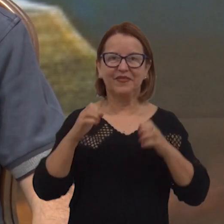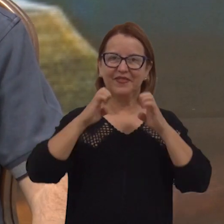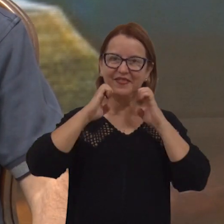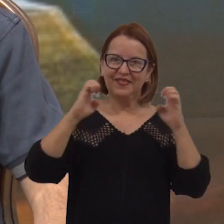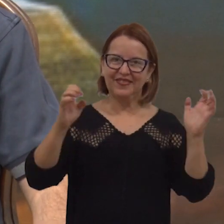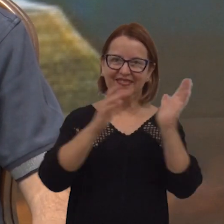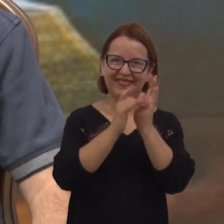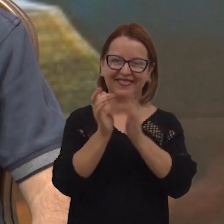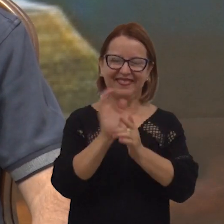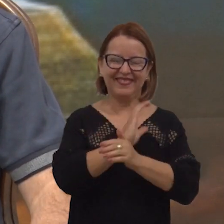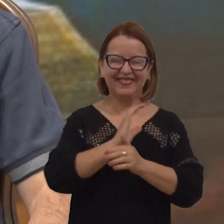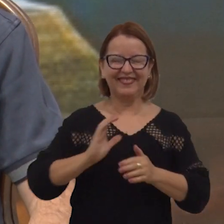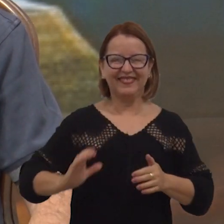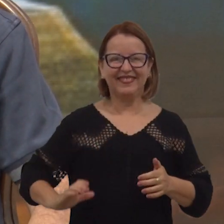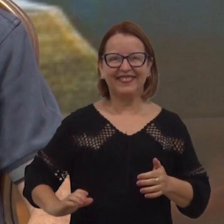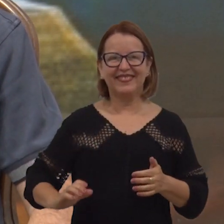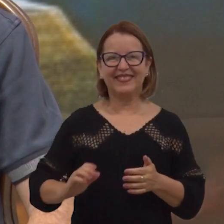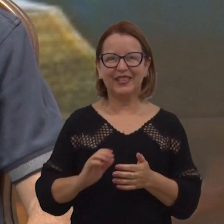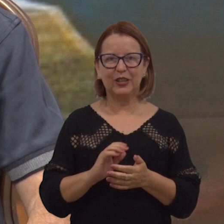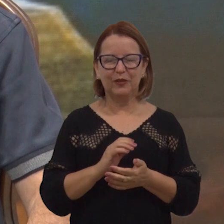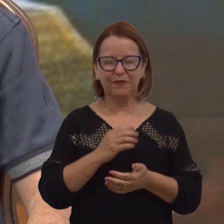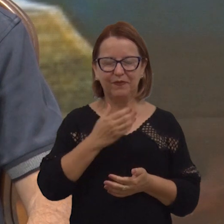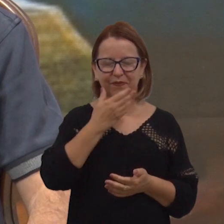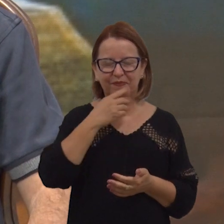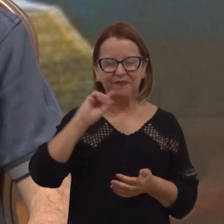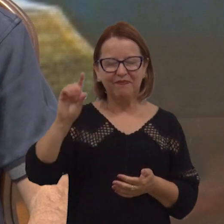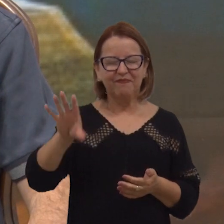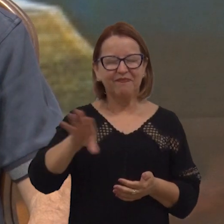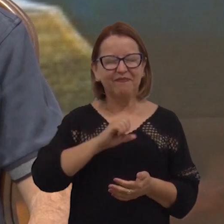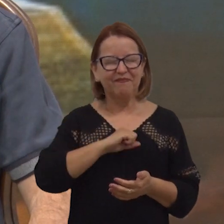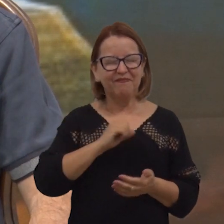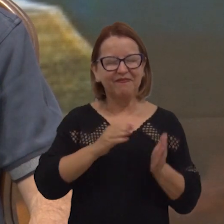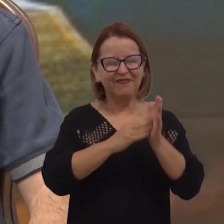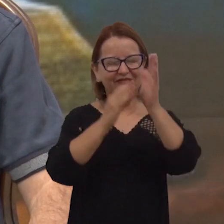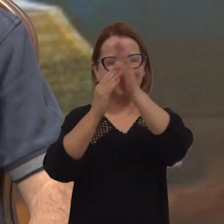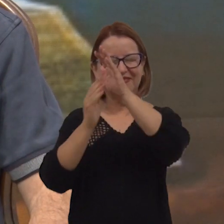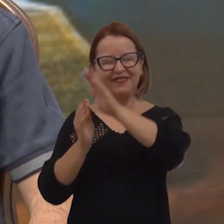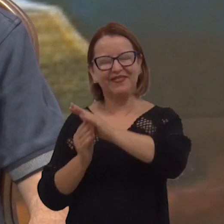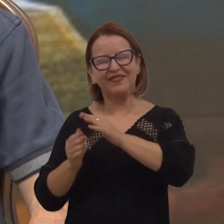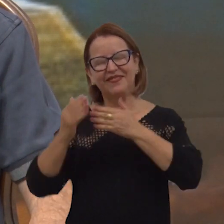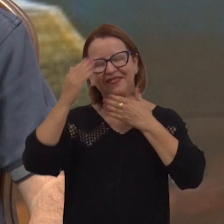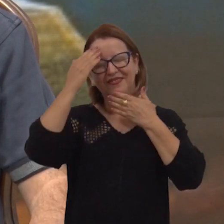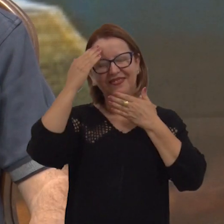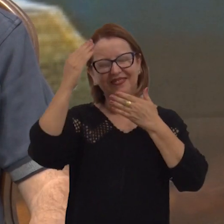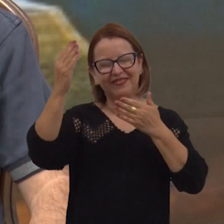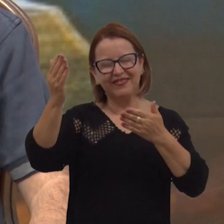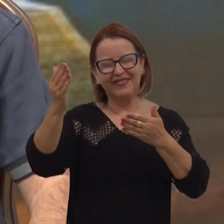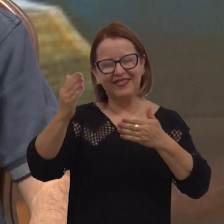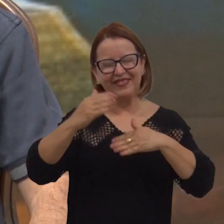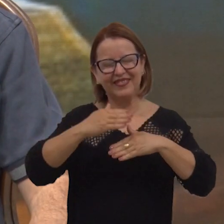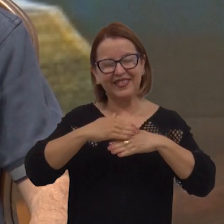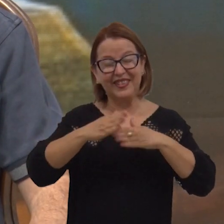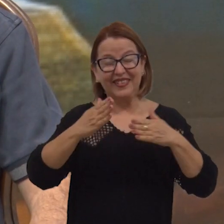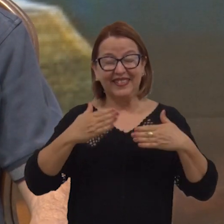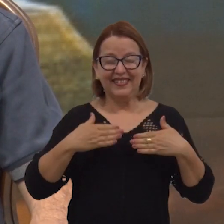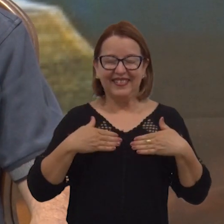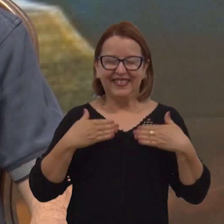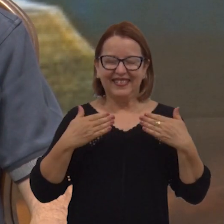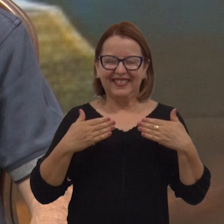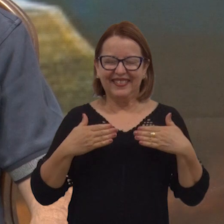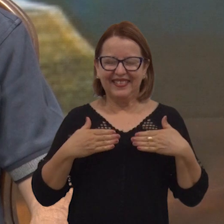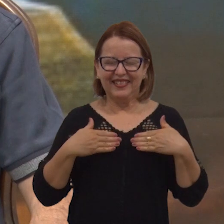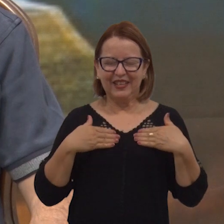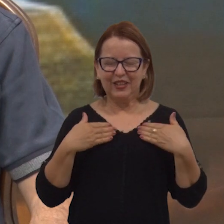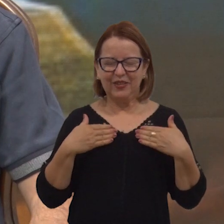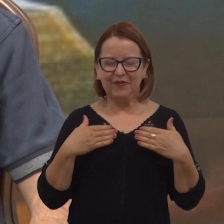sobre o Evangelho de Jesus Cristo. Pai de amor, nós te louvamos, te agradecemos por mais esse